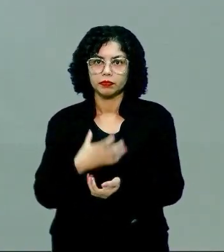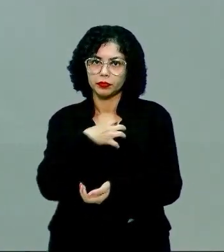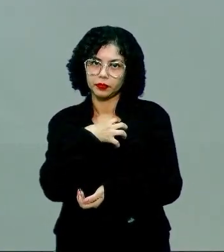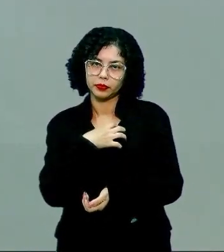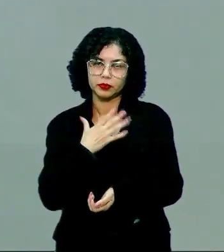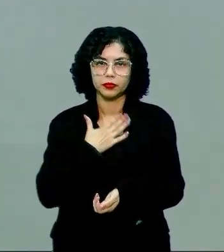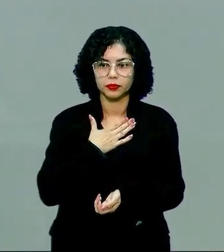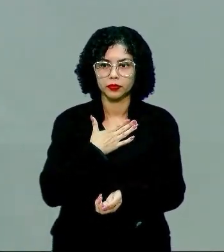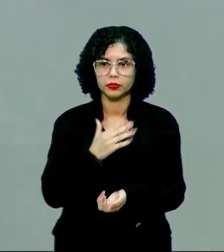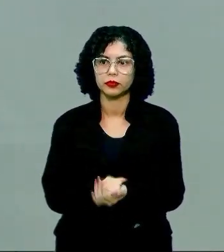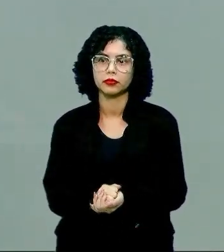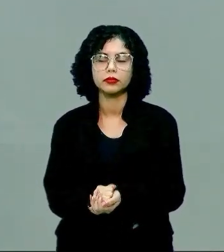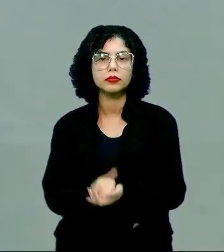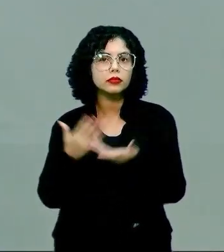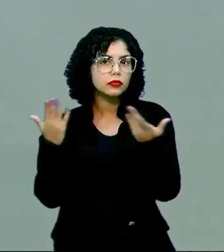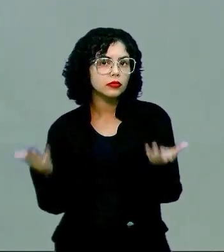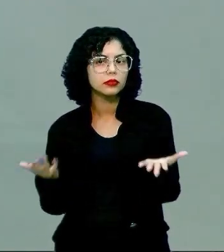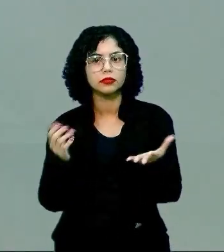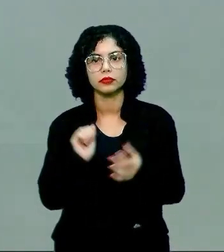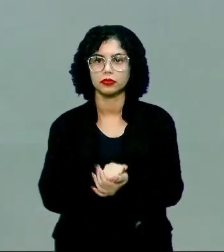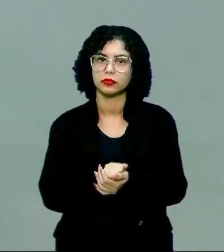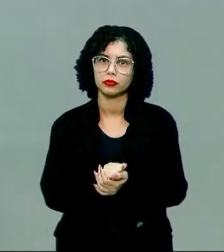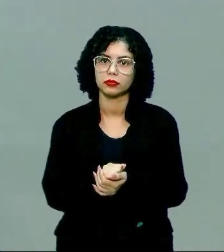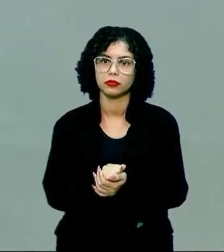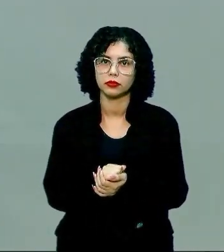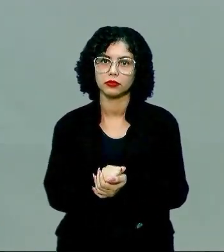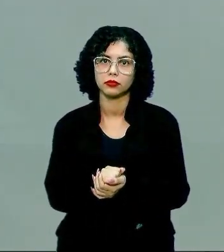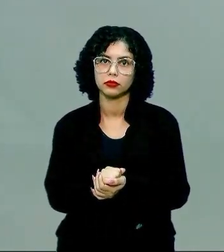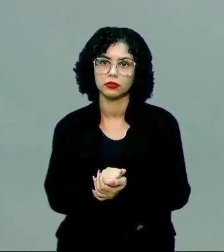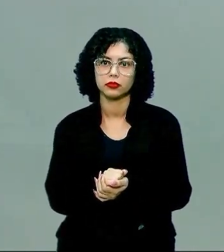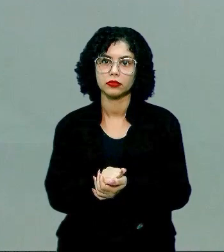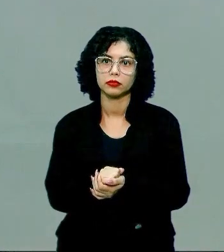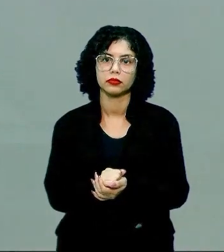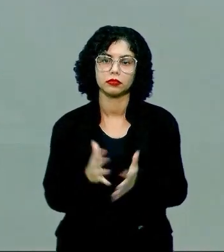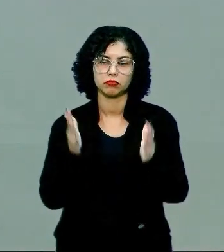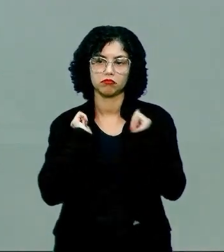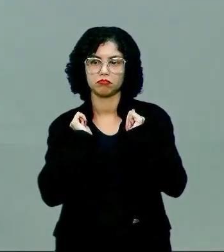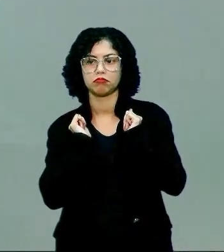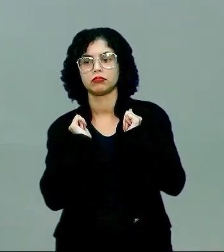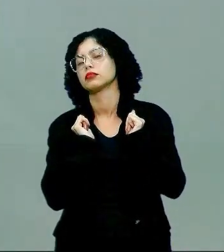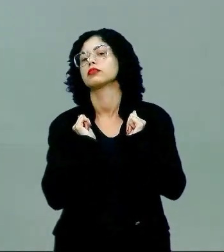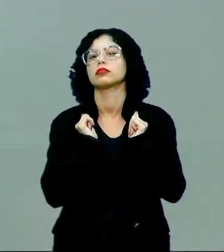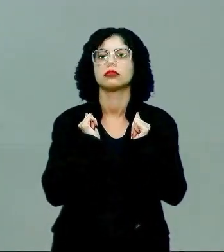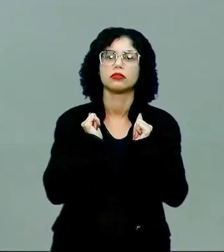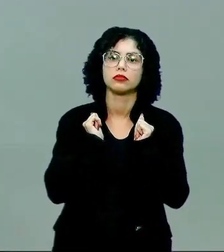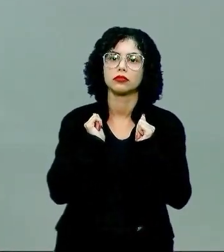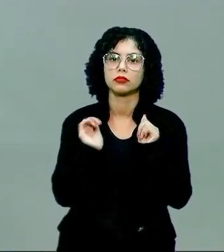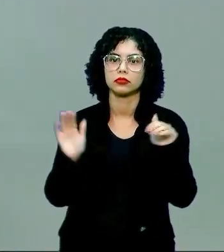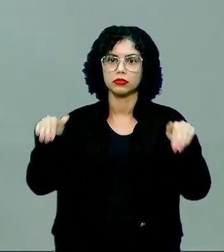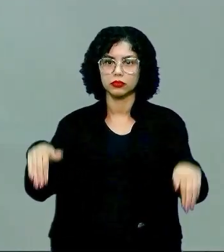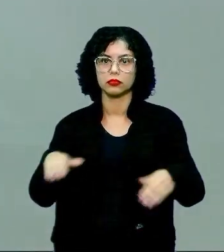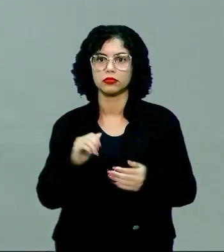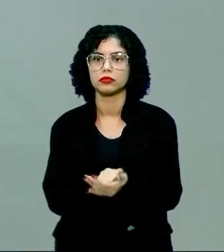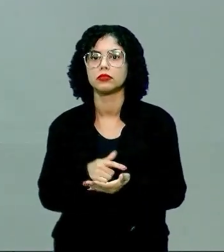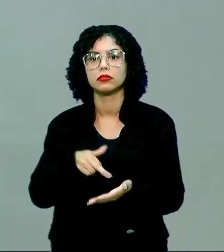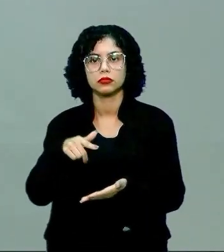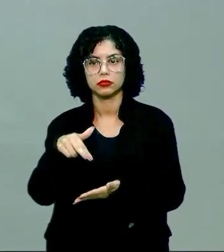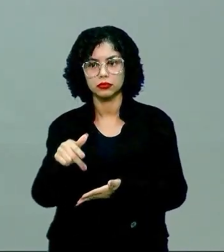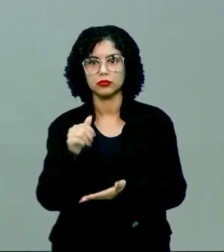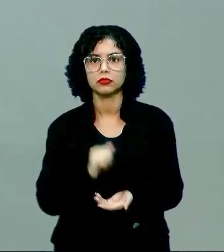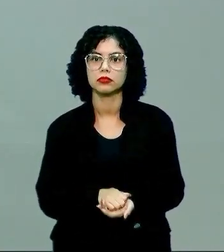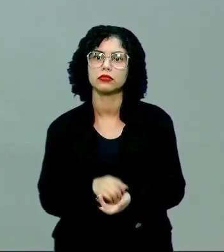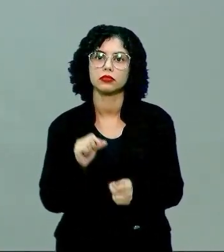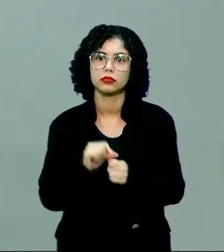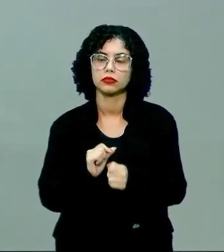no meu momento de lazer ao invés de eu ficar sei lá largado no sofá sem fazer nada eu vou